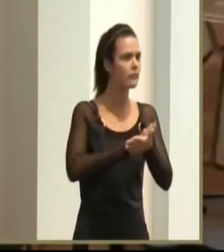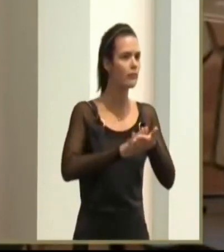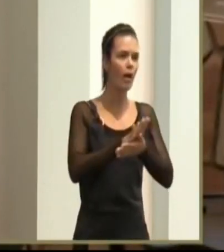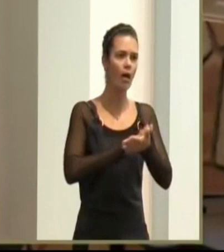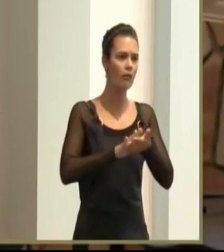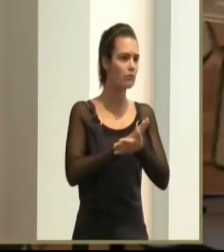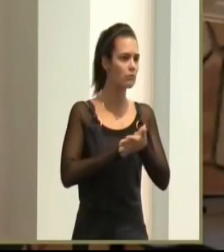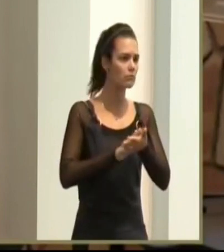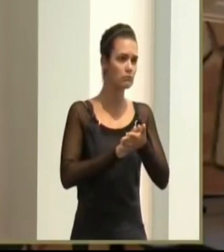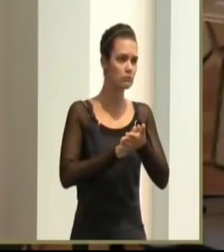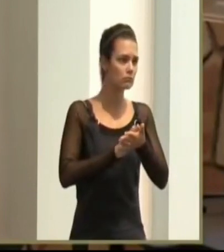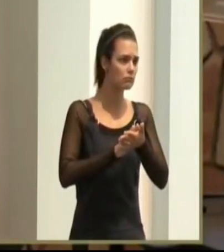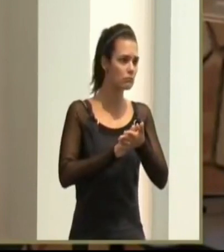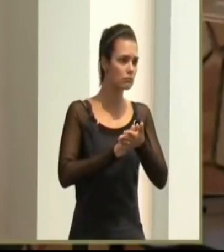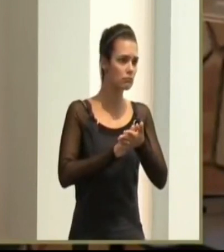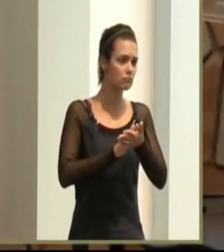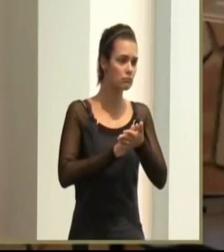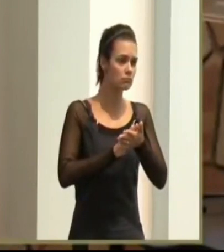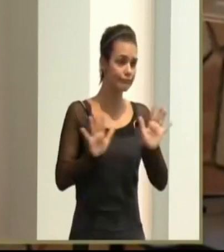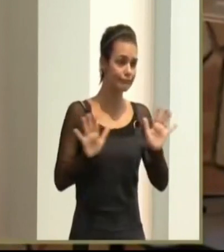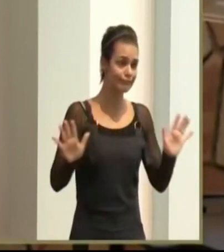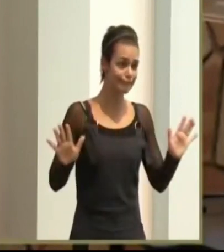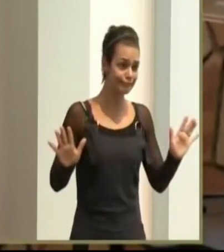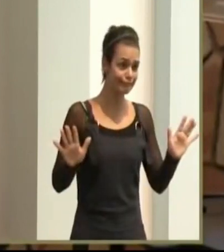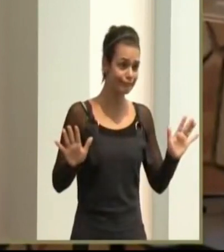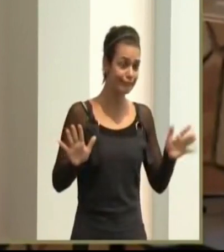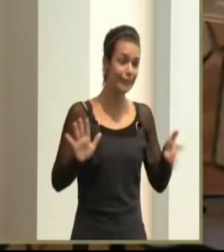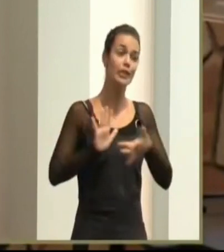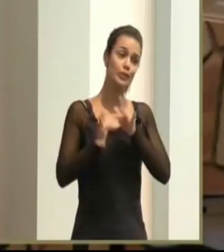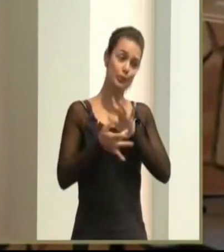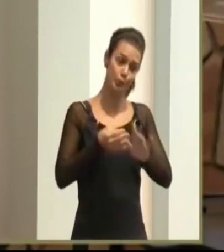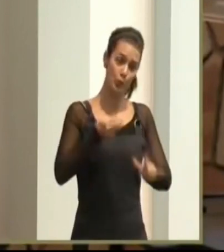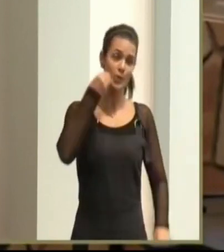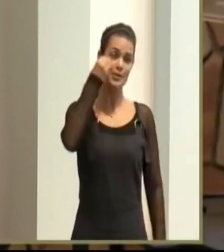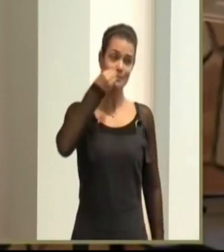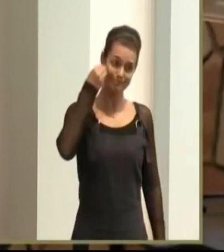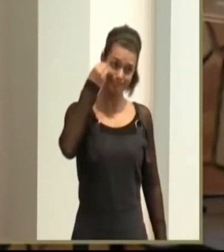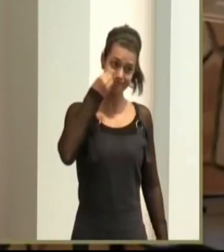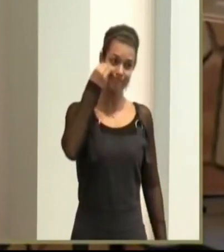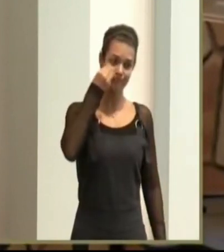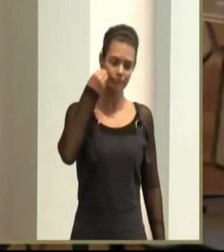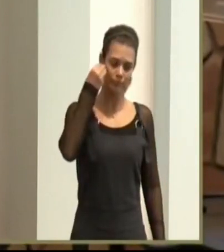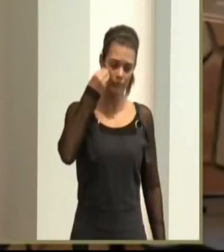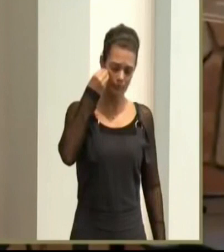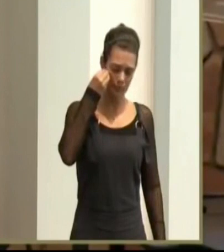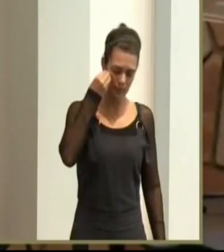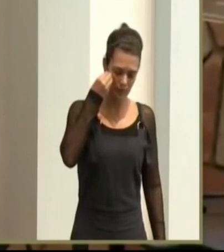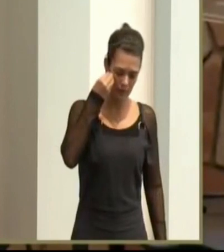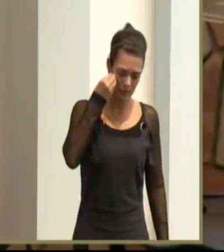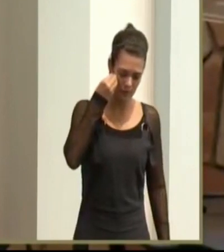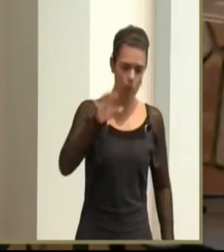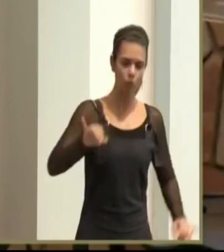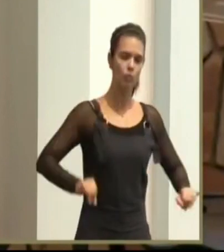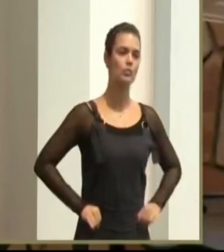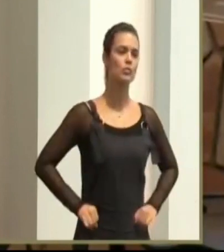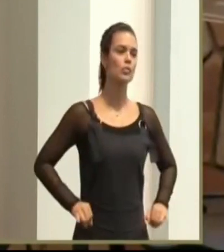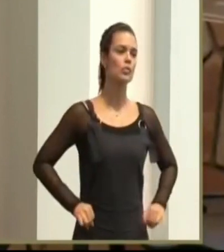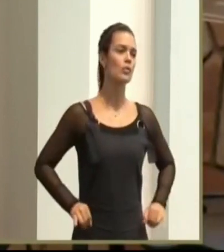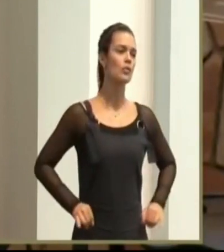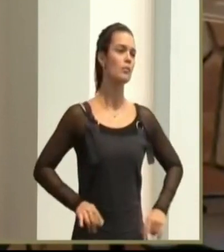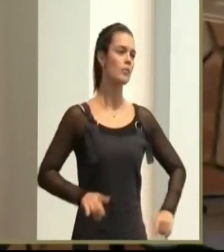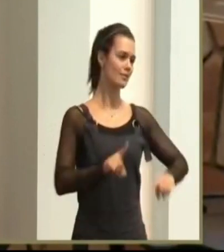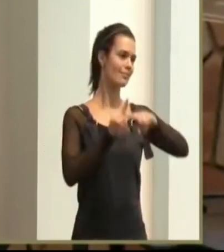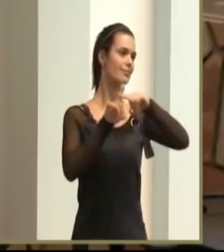Pilatos. Experimentou então aquilo que o profeta Isaías, no capítulo 53, nos